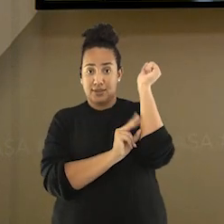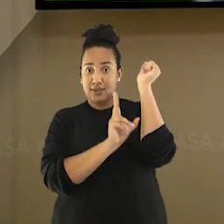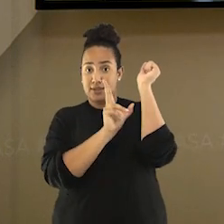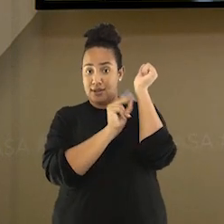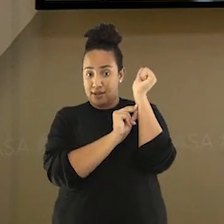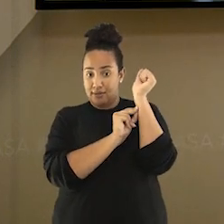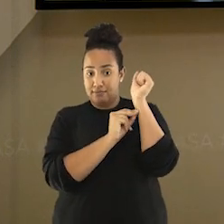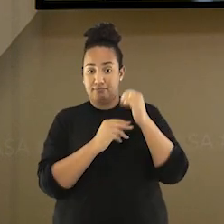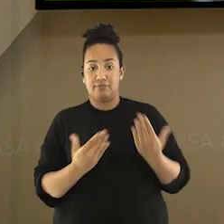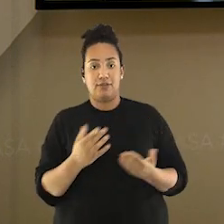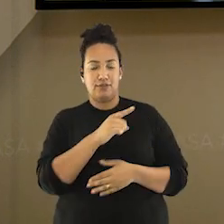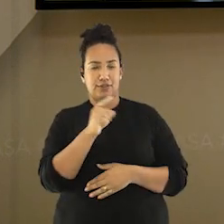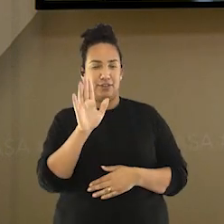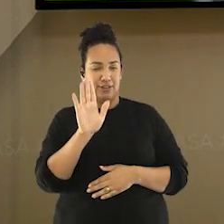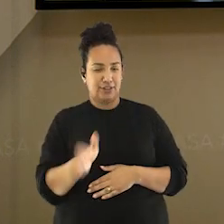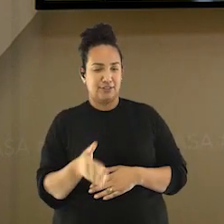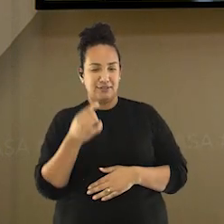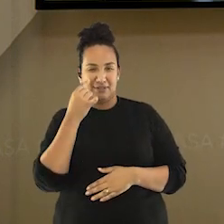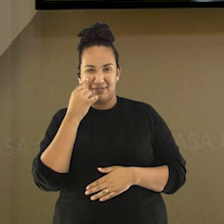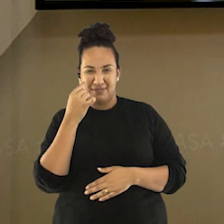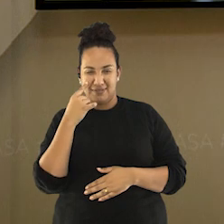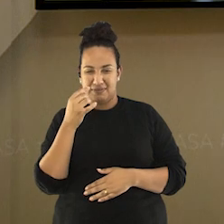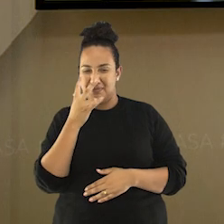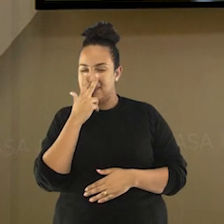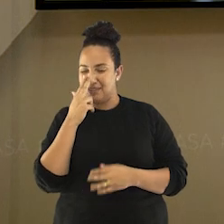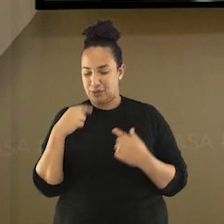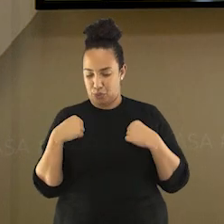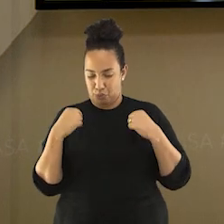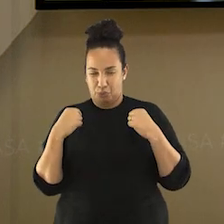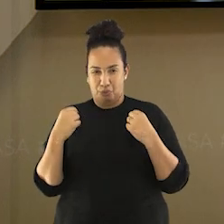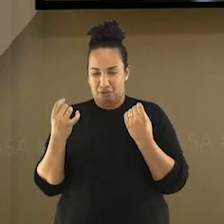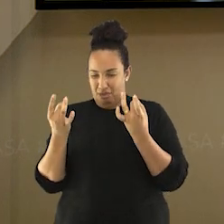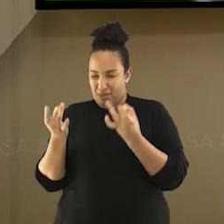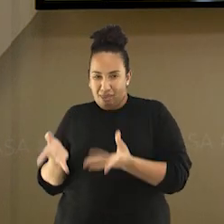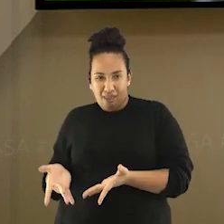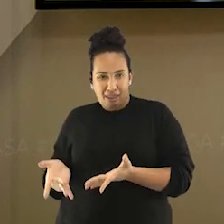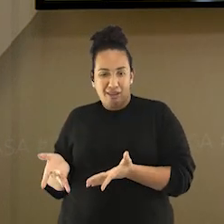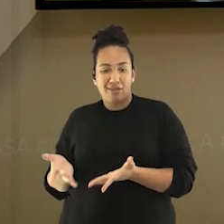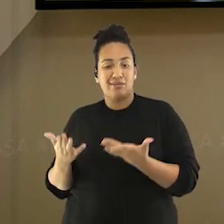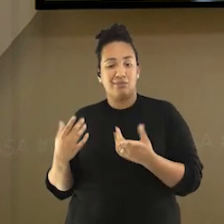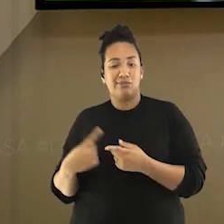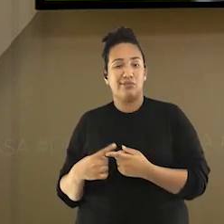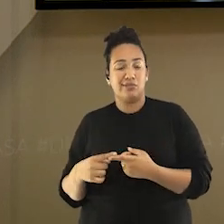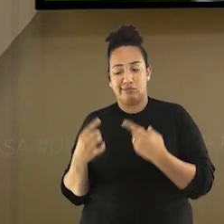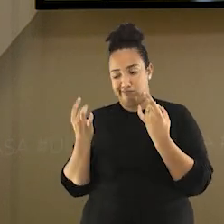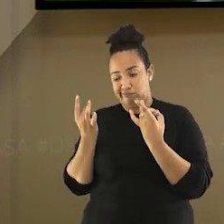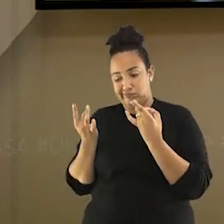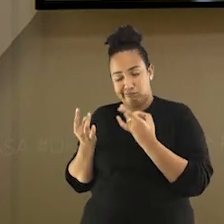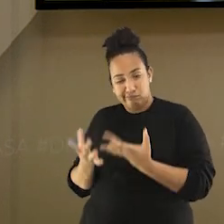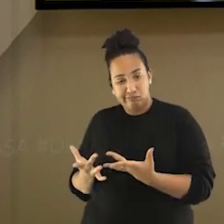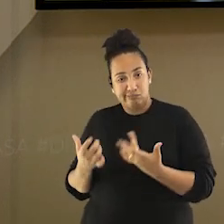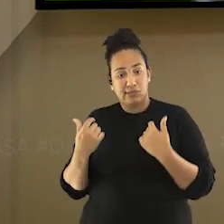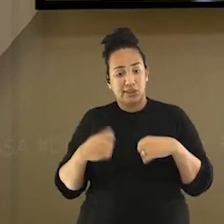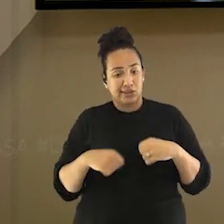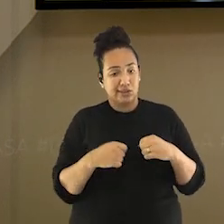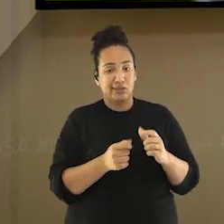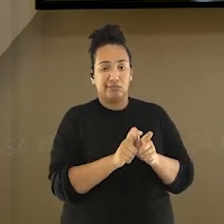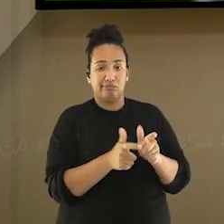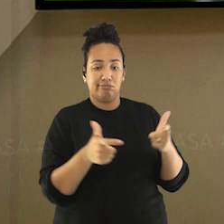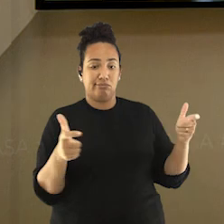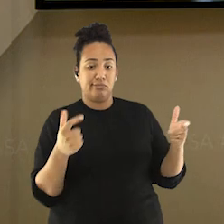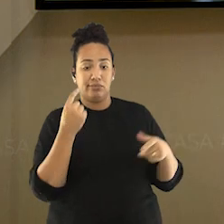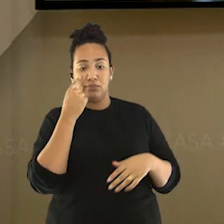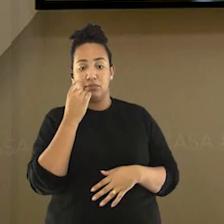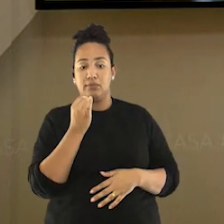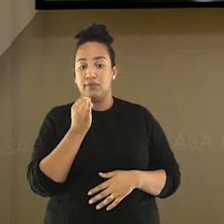você já tenha visto uma carapaça abandonada de uma cigarra. Pois é, ela deixou para trás para que ela pudesse crescer. Aqui a gente tem um